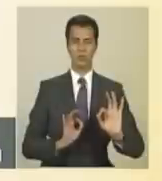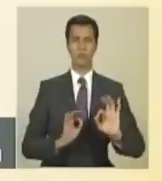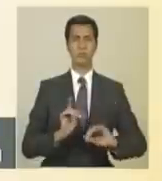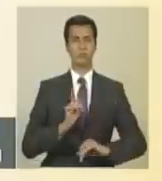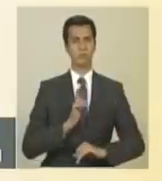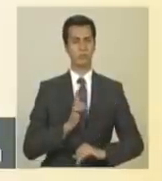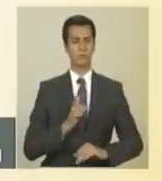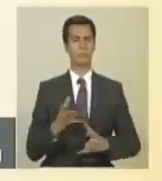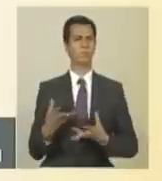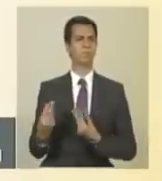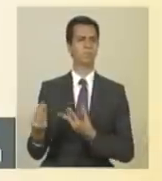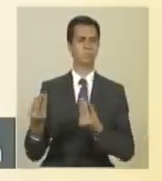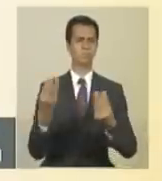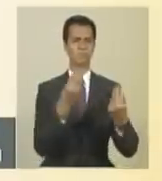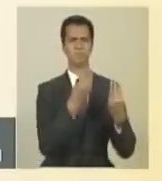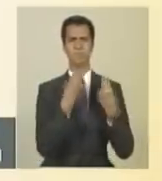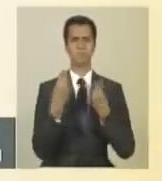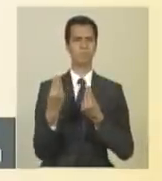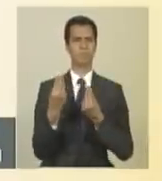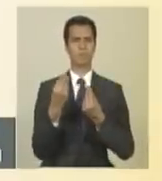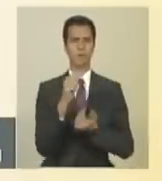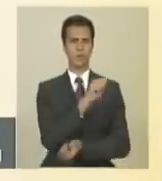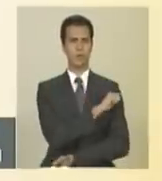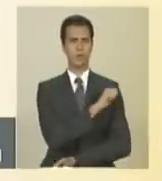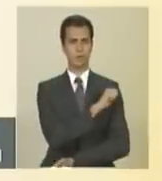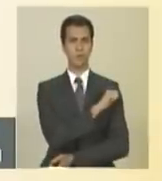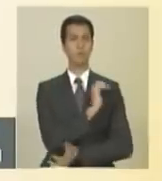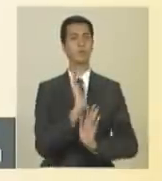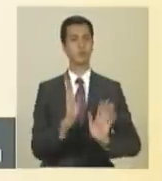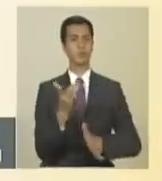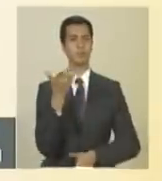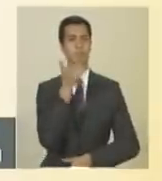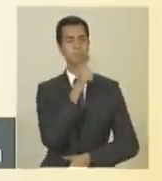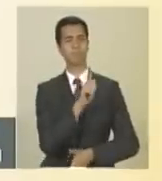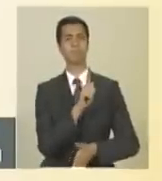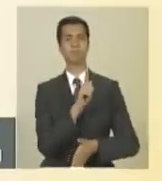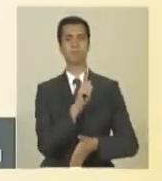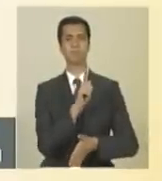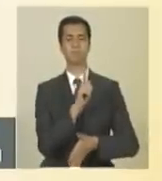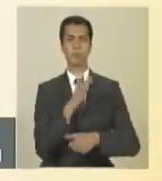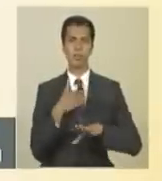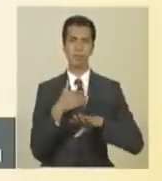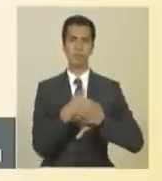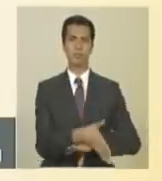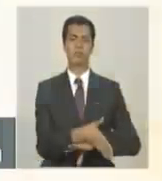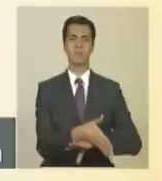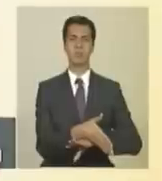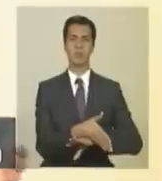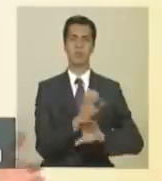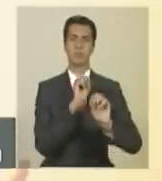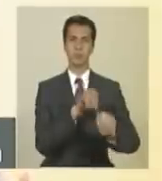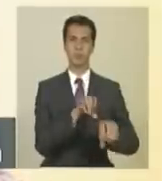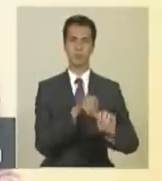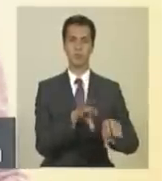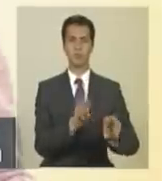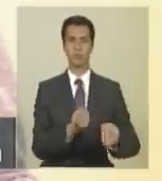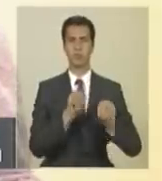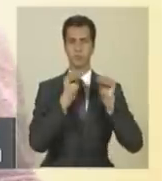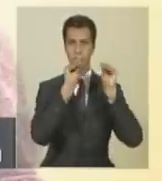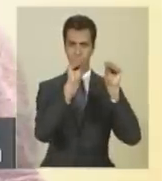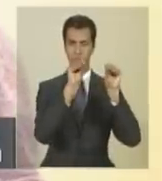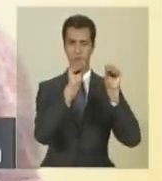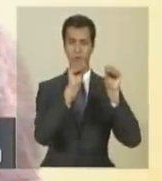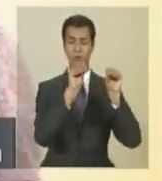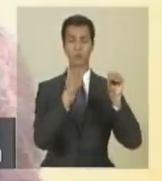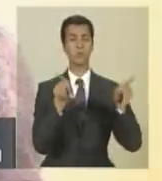milhões de estudantes a ter acesso novamente à educação,